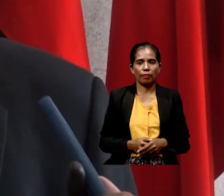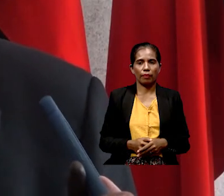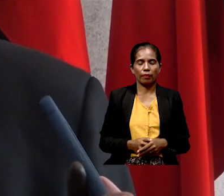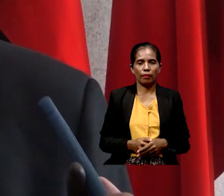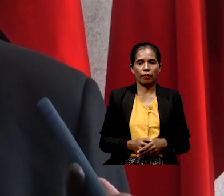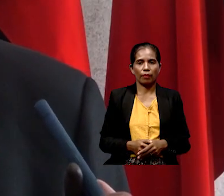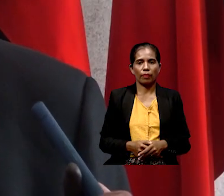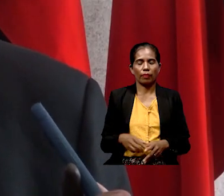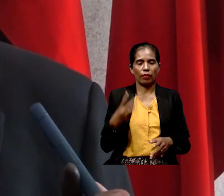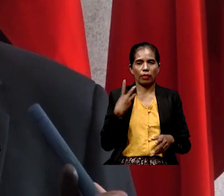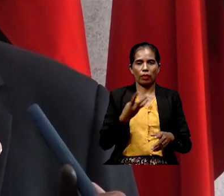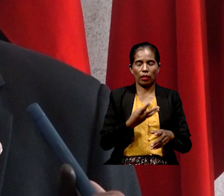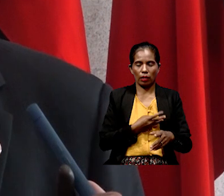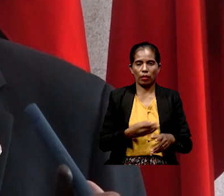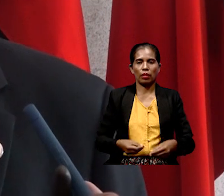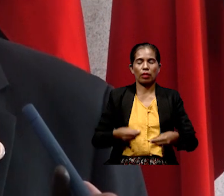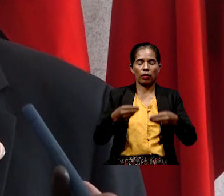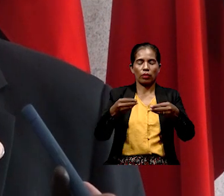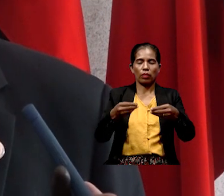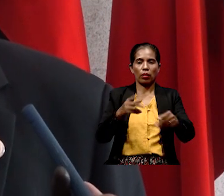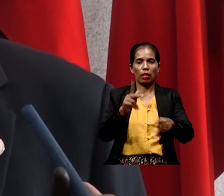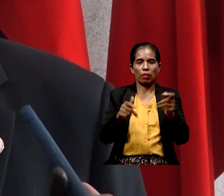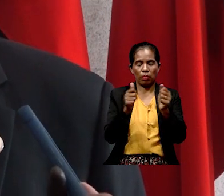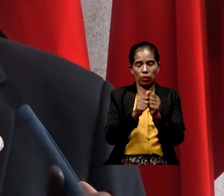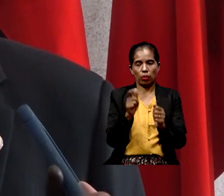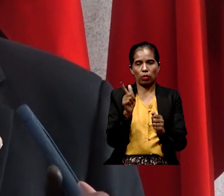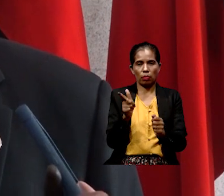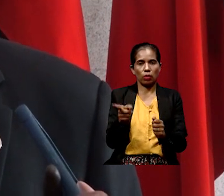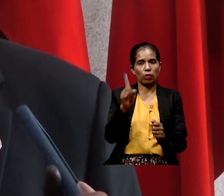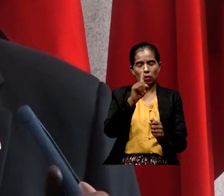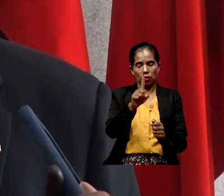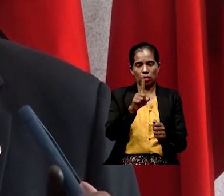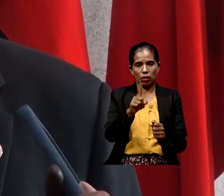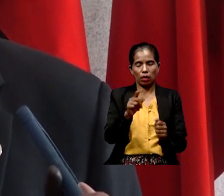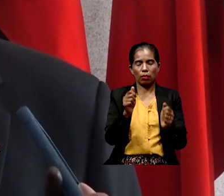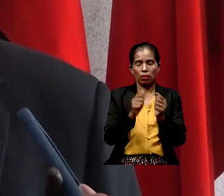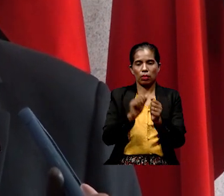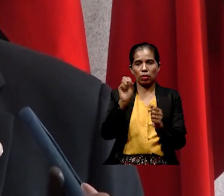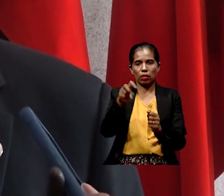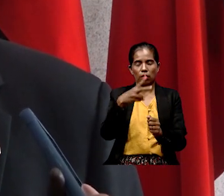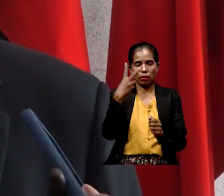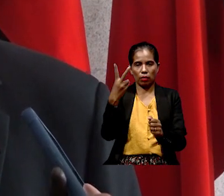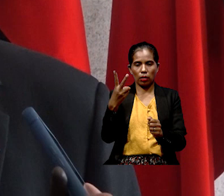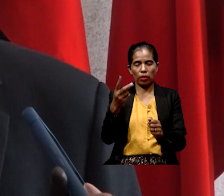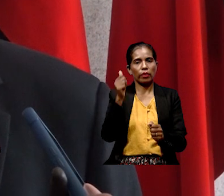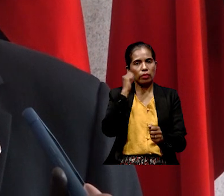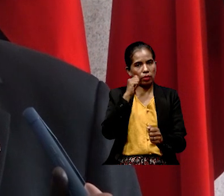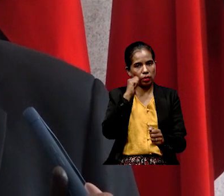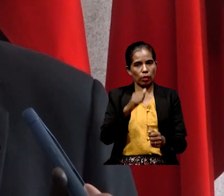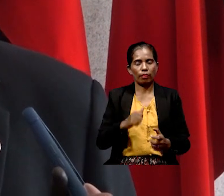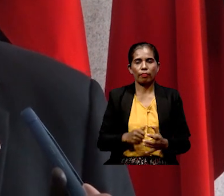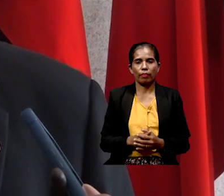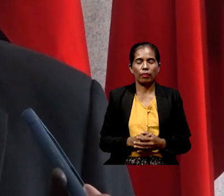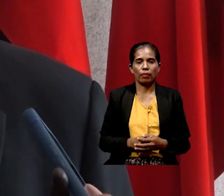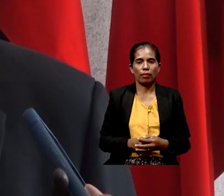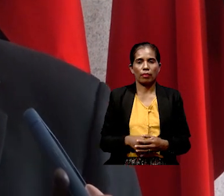nefeto oin entre os empossados, o Ronaldo Resinida, se não o Resinida, maka feto.